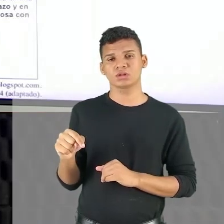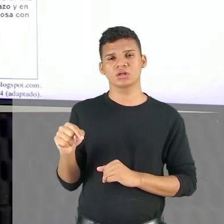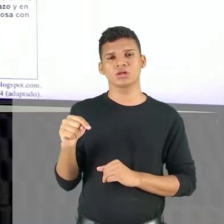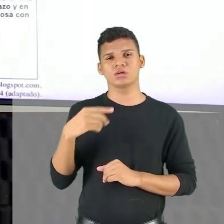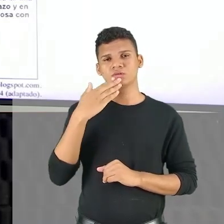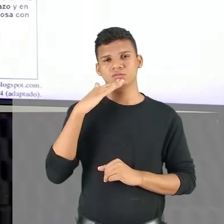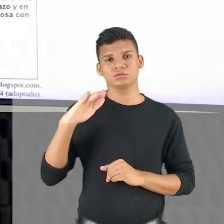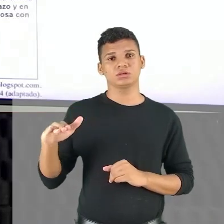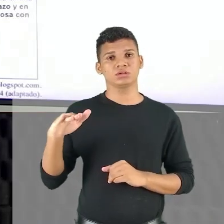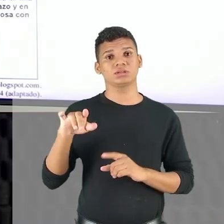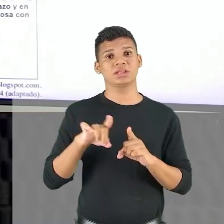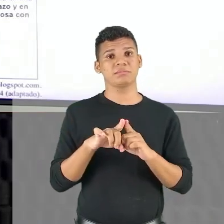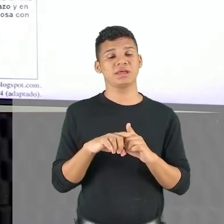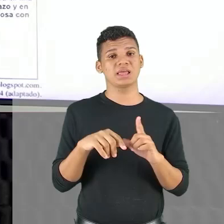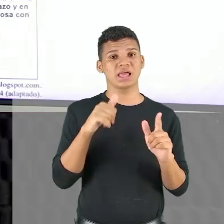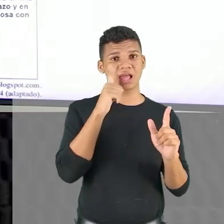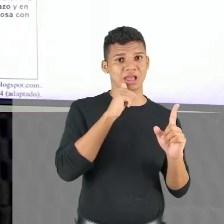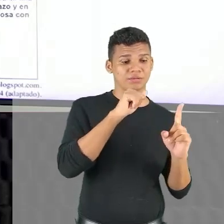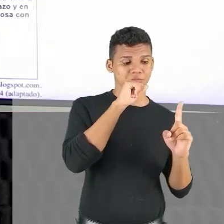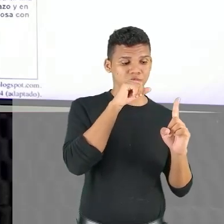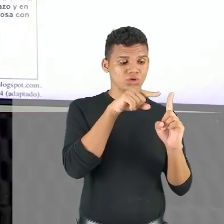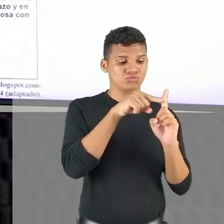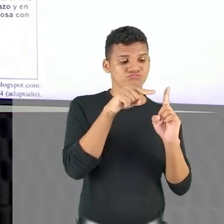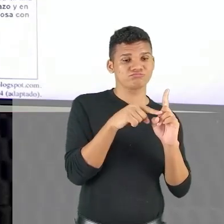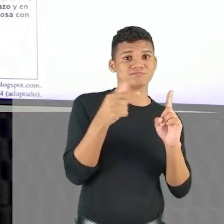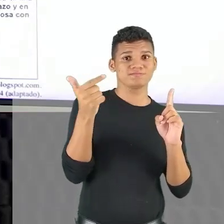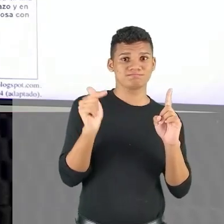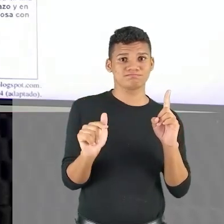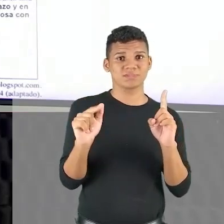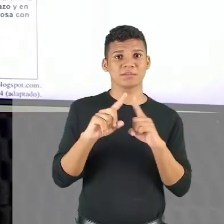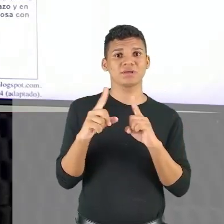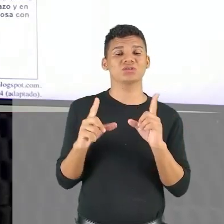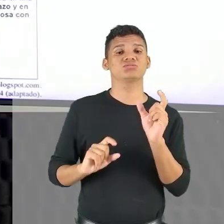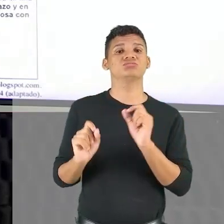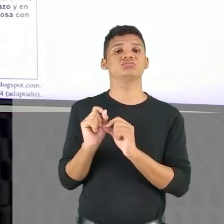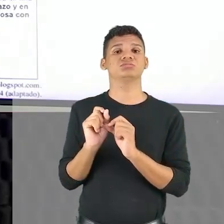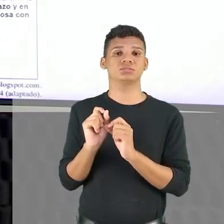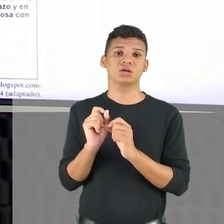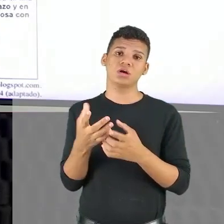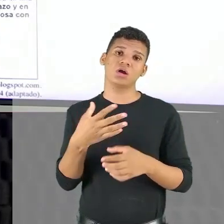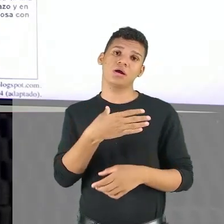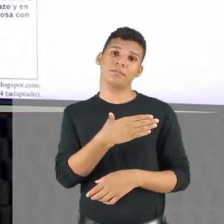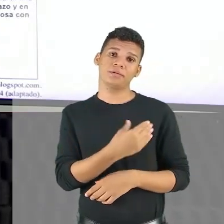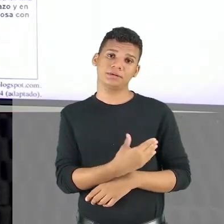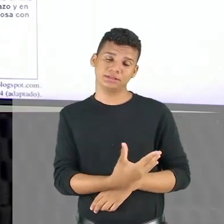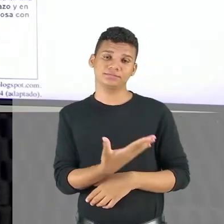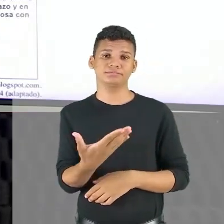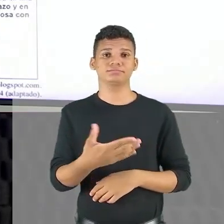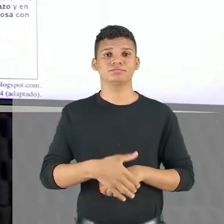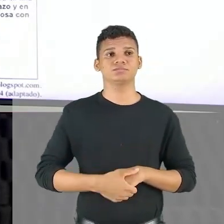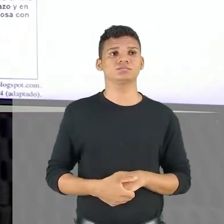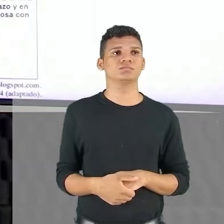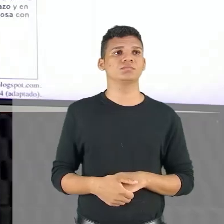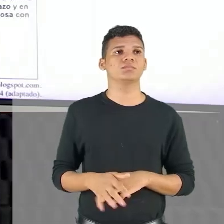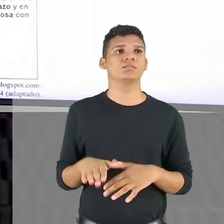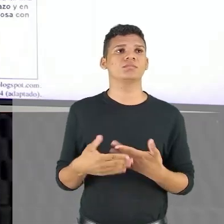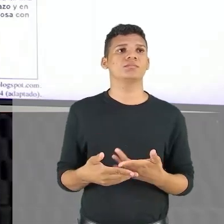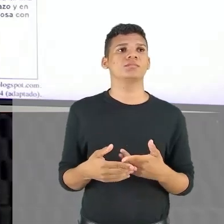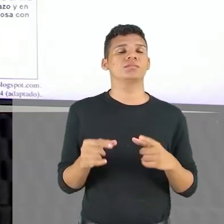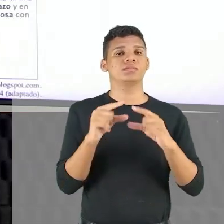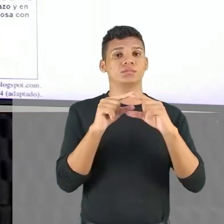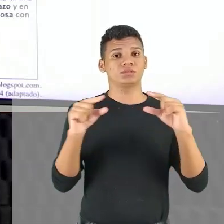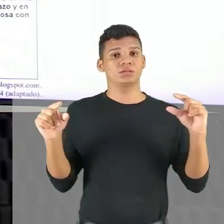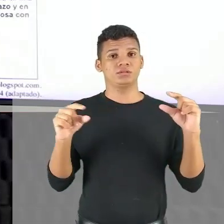e ela está grávida de novo, tá? Lactância, amamentar. Durante o embaraço, palavrinha